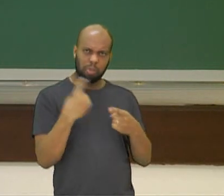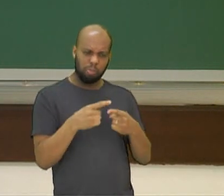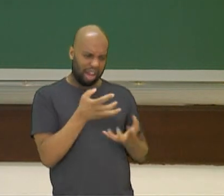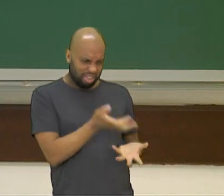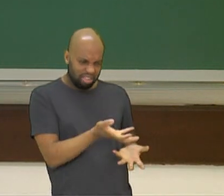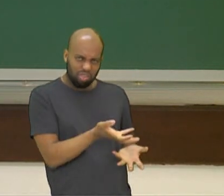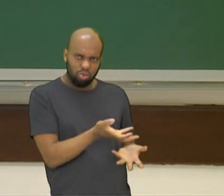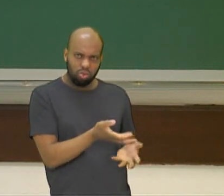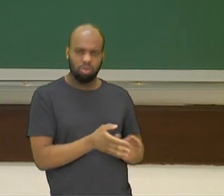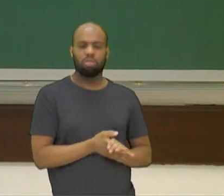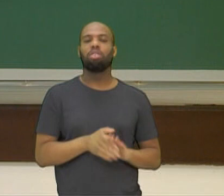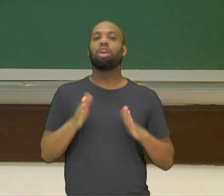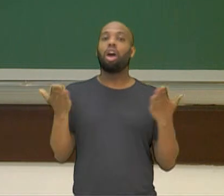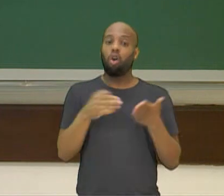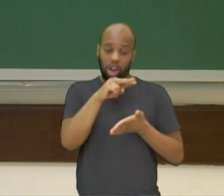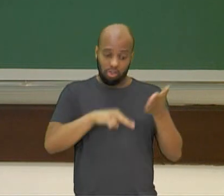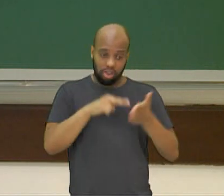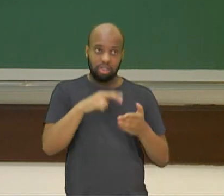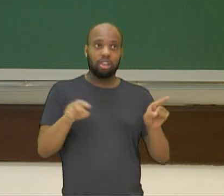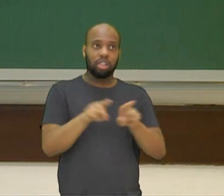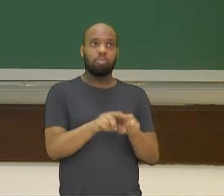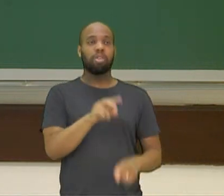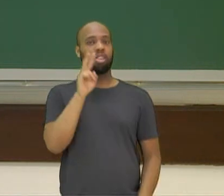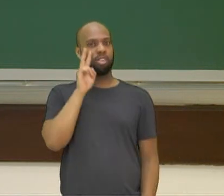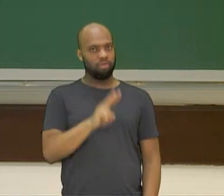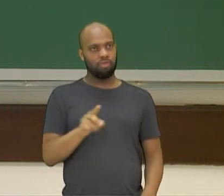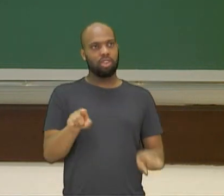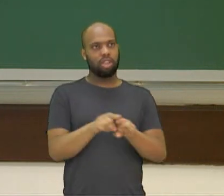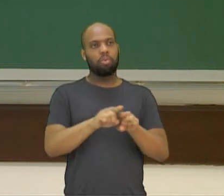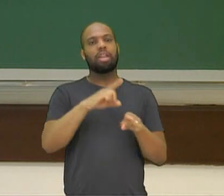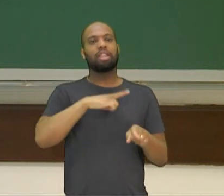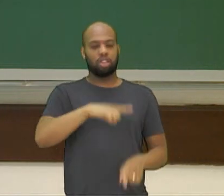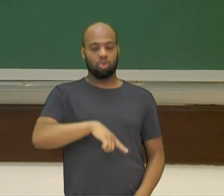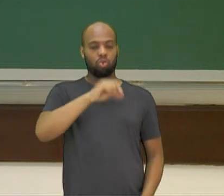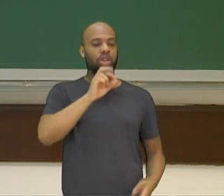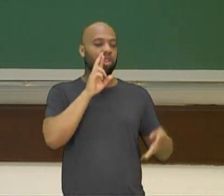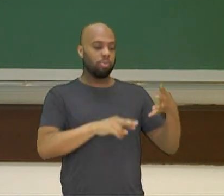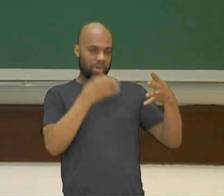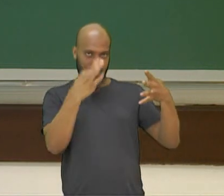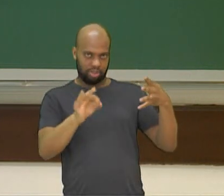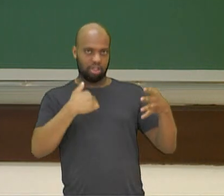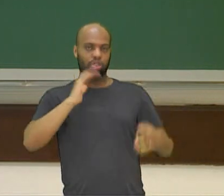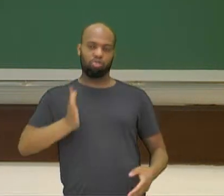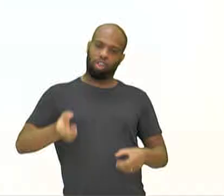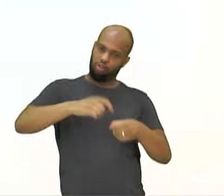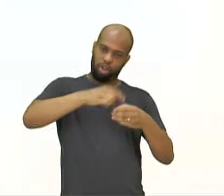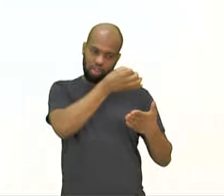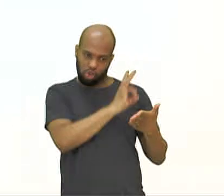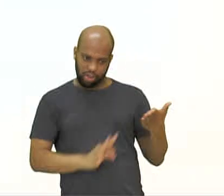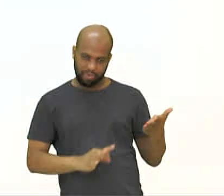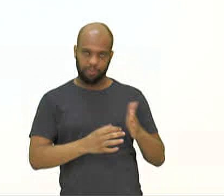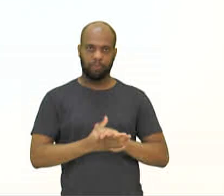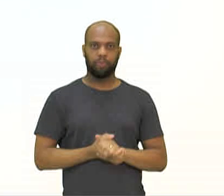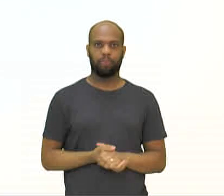vou dar um tempo para vocês lerem, na sequência vem para vocês escolherem a alternativa e a gente já volta com a correção.